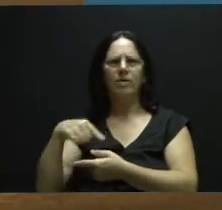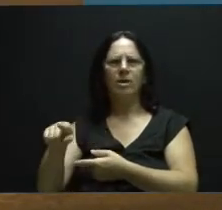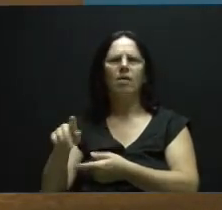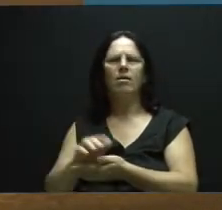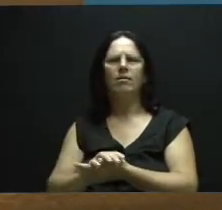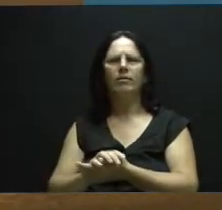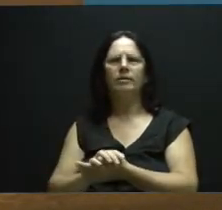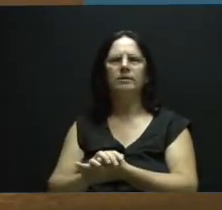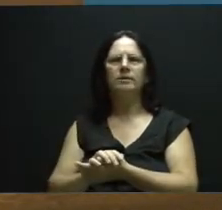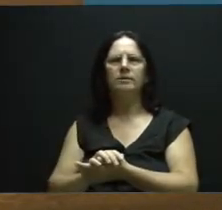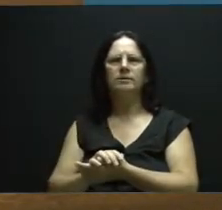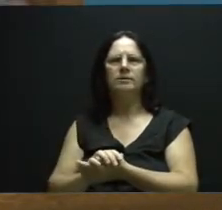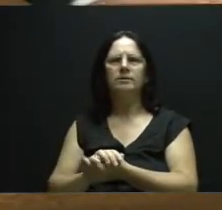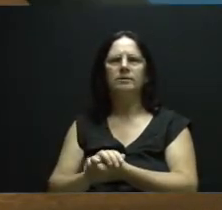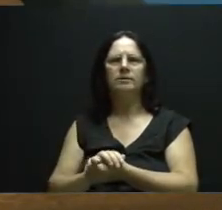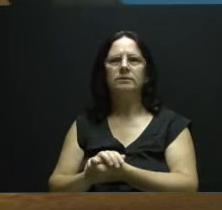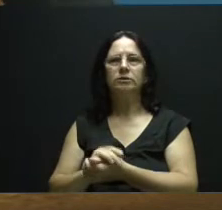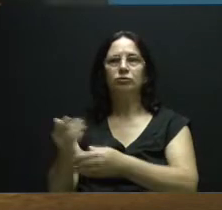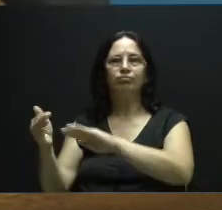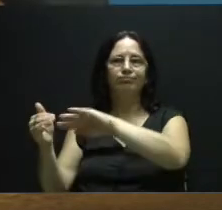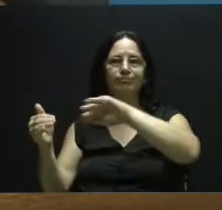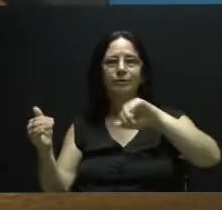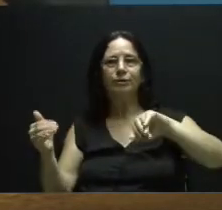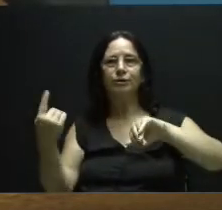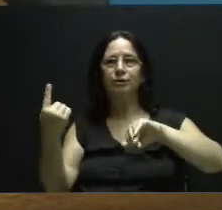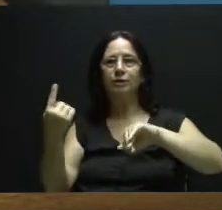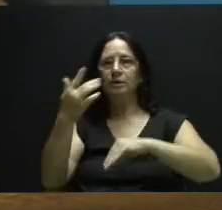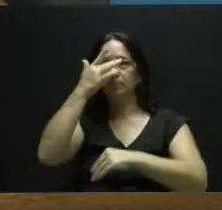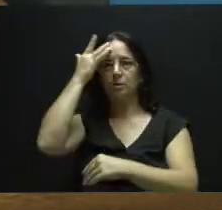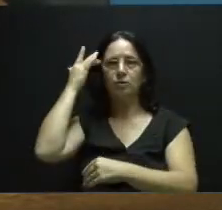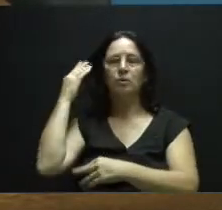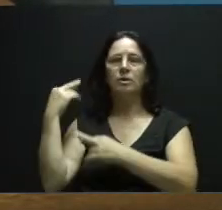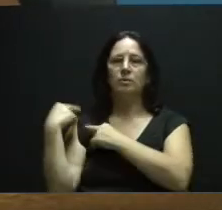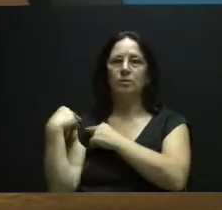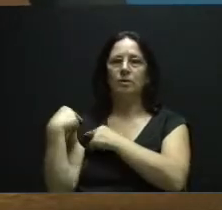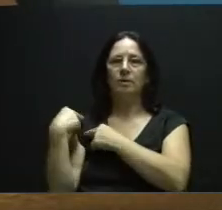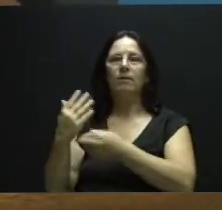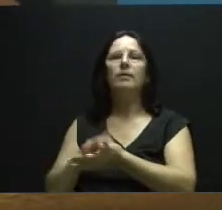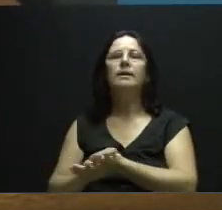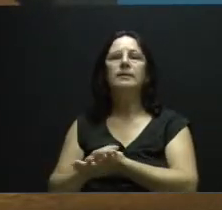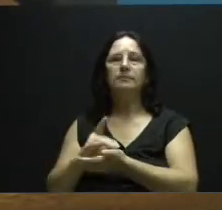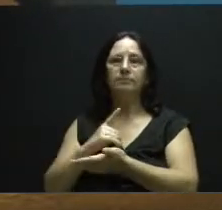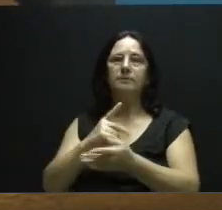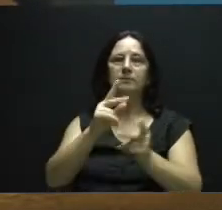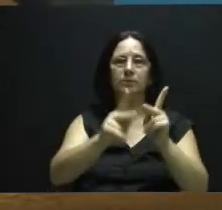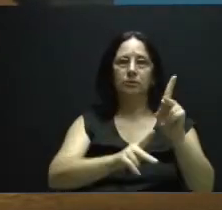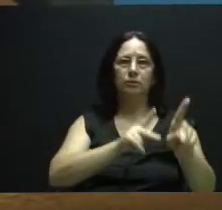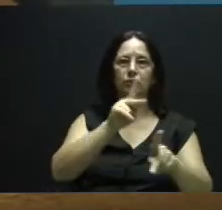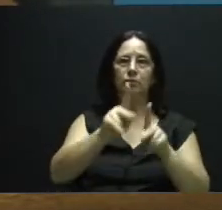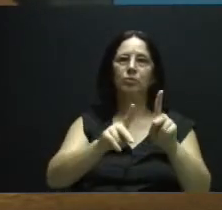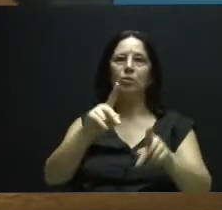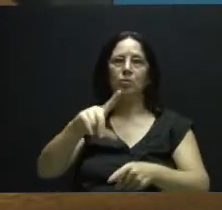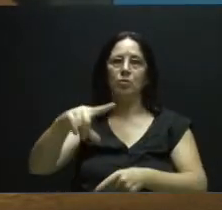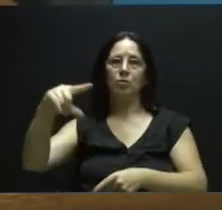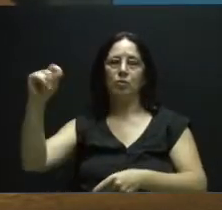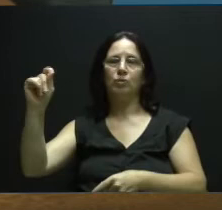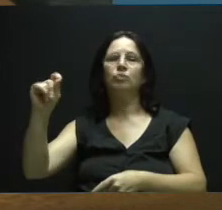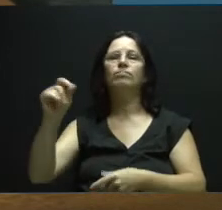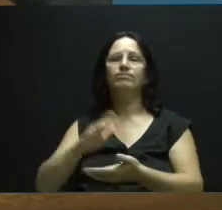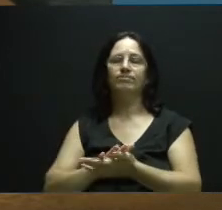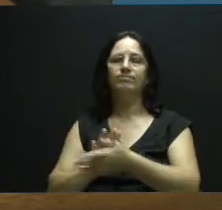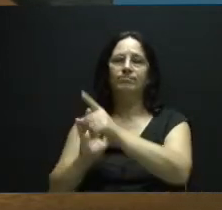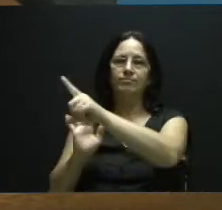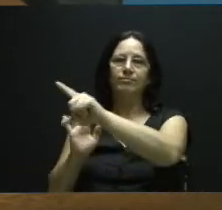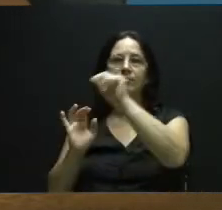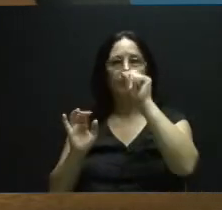da instituição ele vai lá e tira aqui não existe é o povo que elegeu o prefeito os